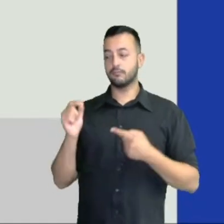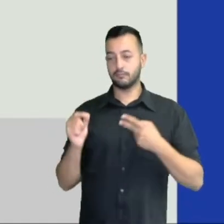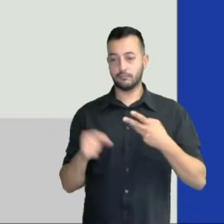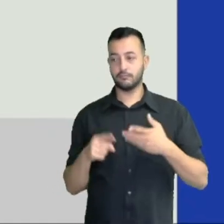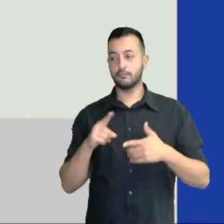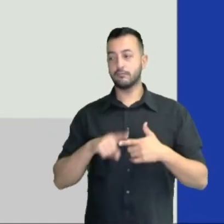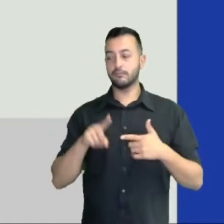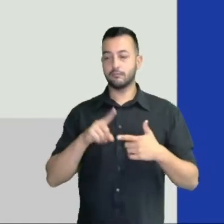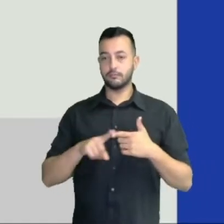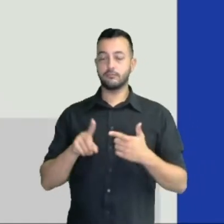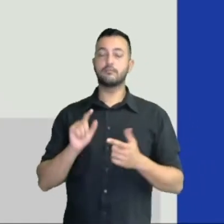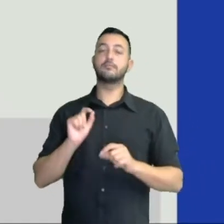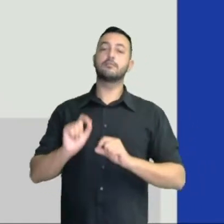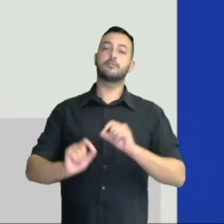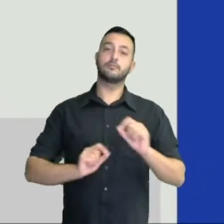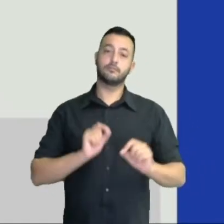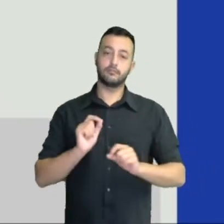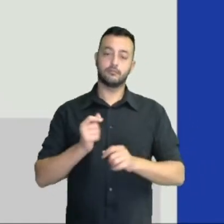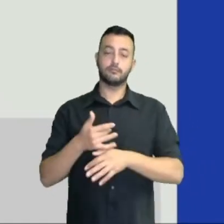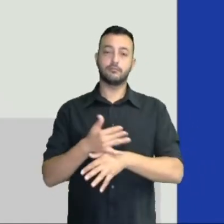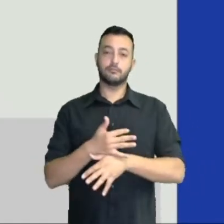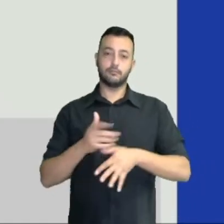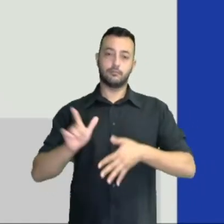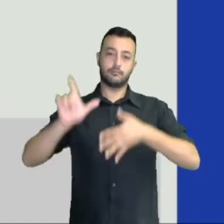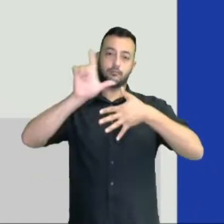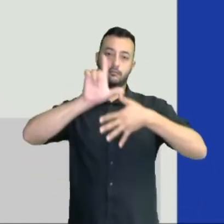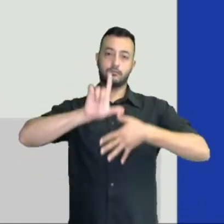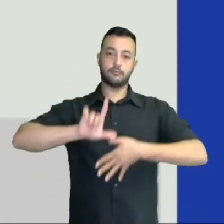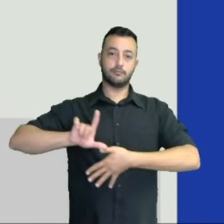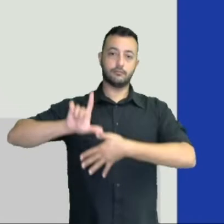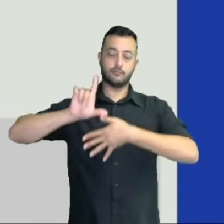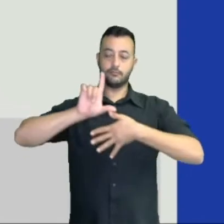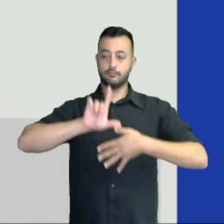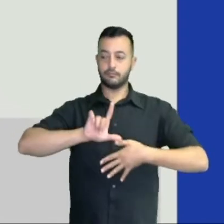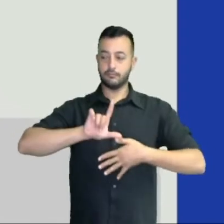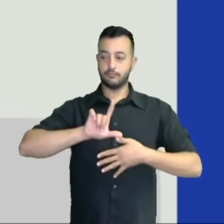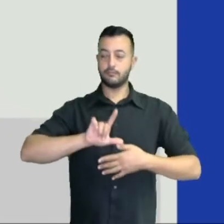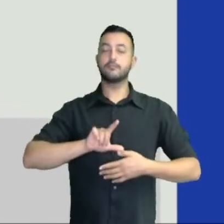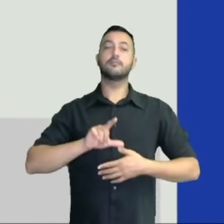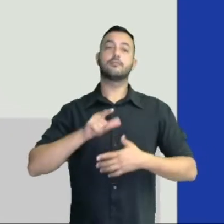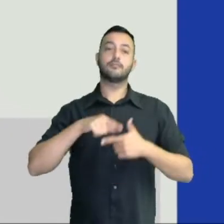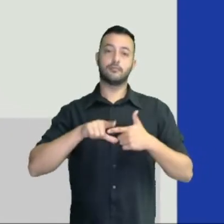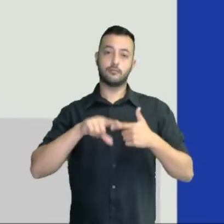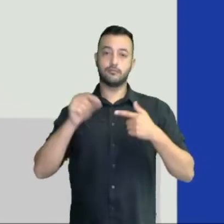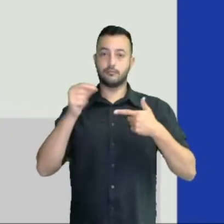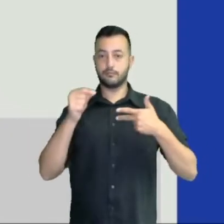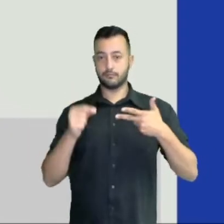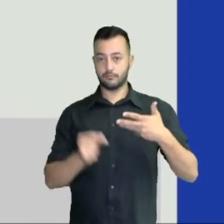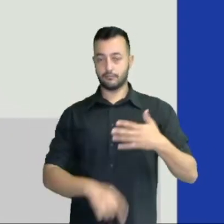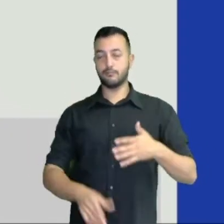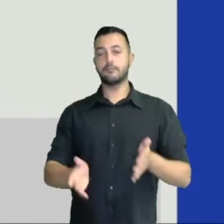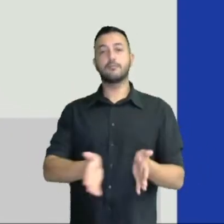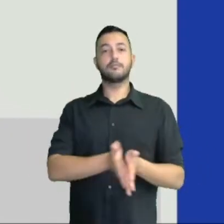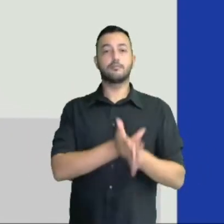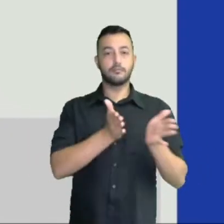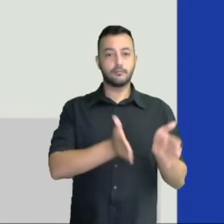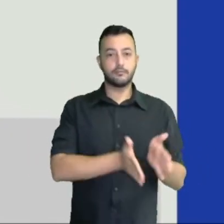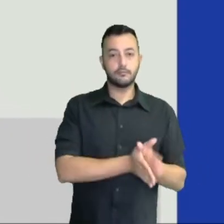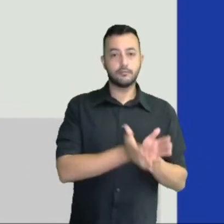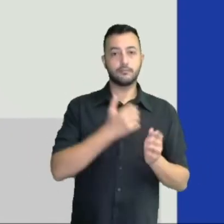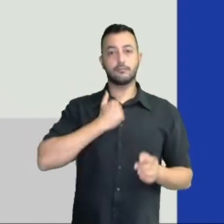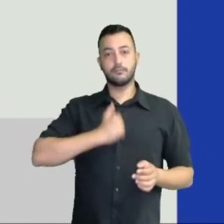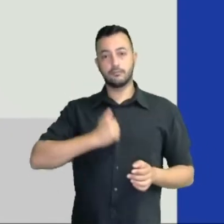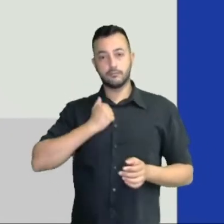problemas comuns às grandes cidades latino-americanas. Eu citei aqui alguns problemas, como a pobreza, o